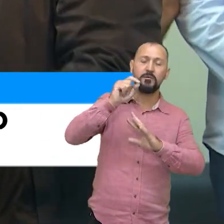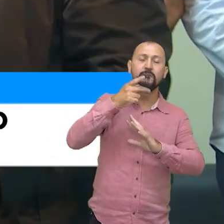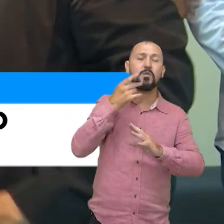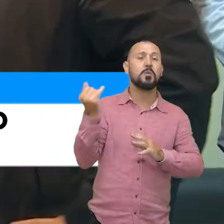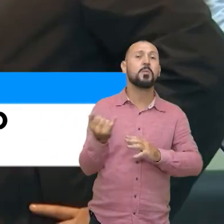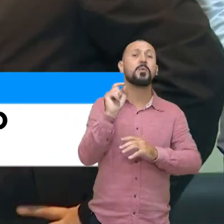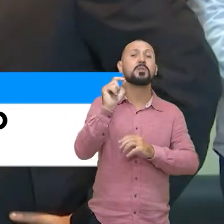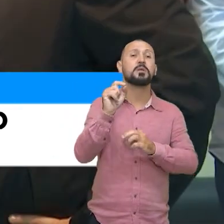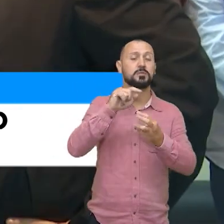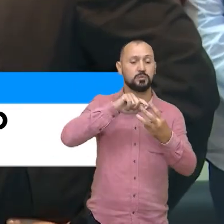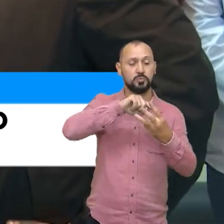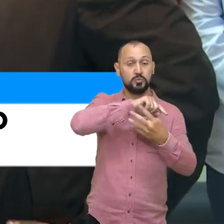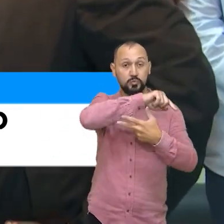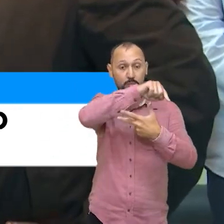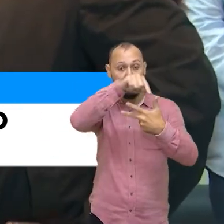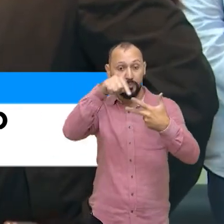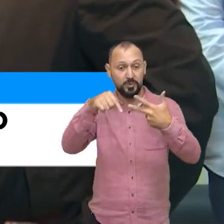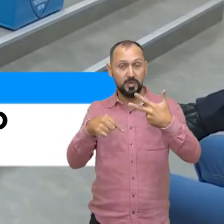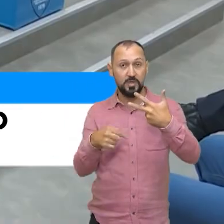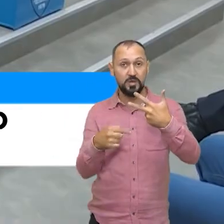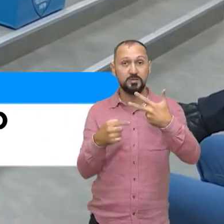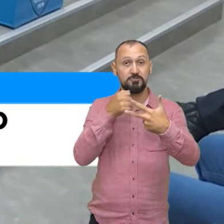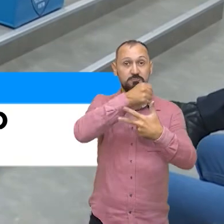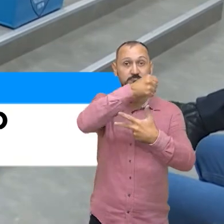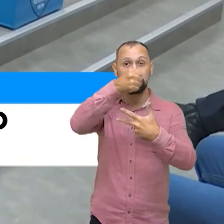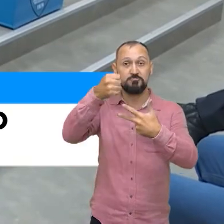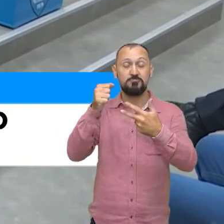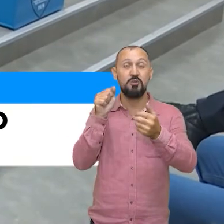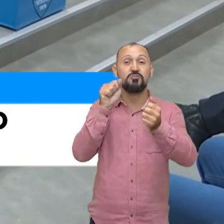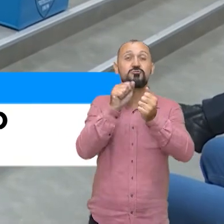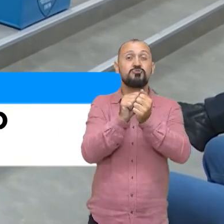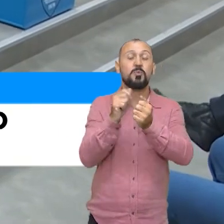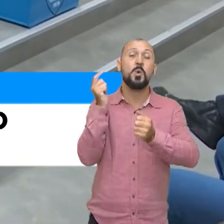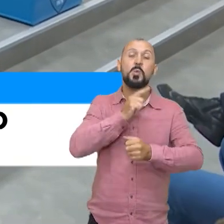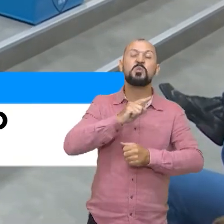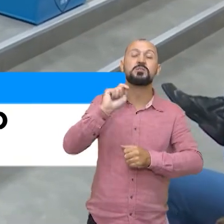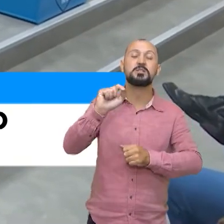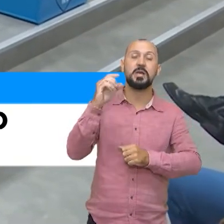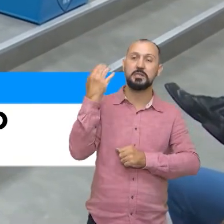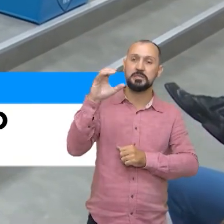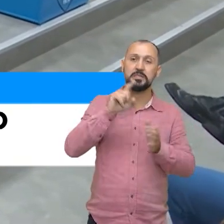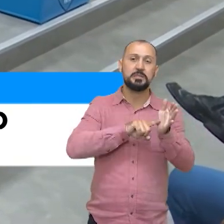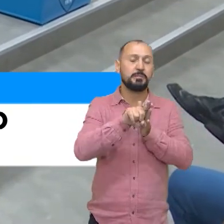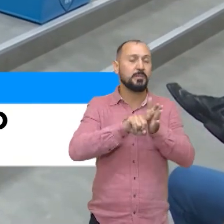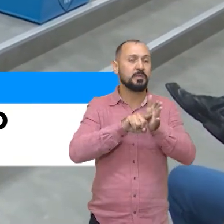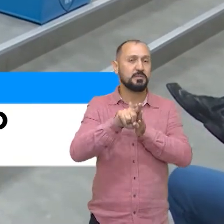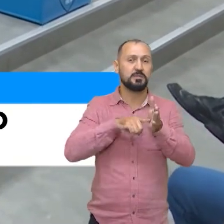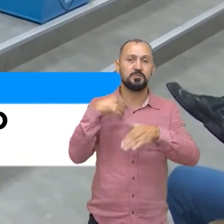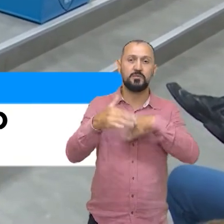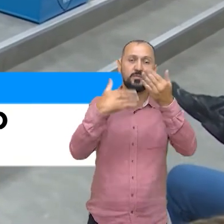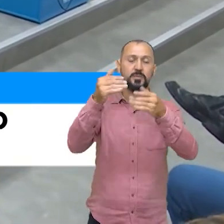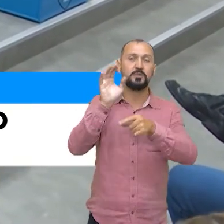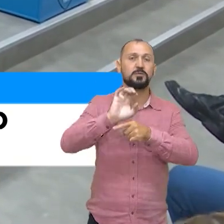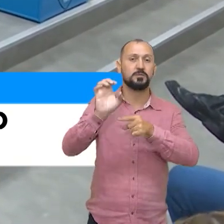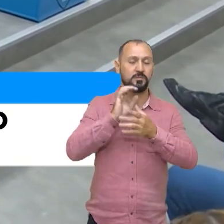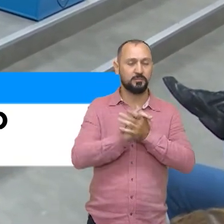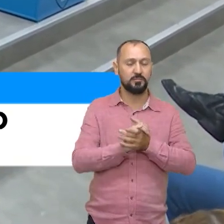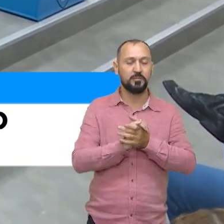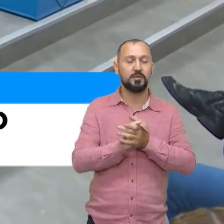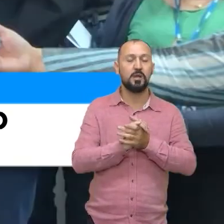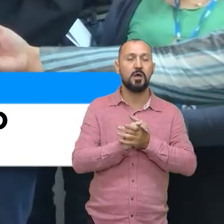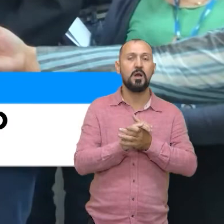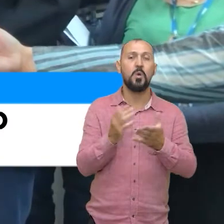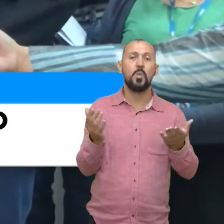a importância da união dos poderes para garantir a educação, a ciência e o desenvolvimento do nosso